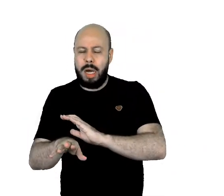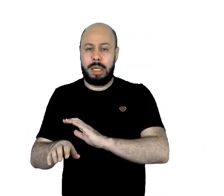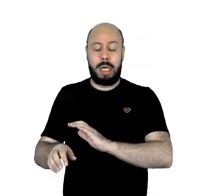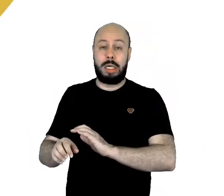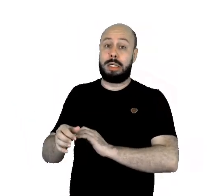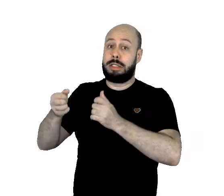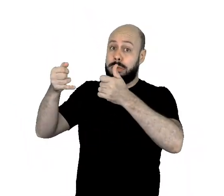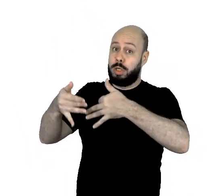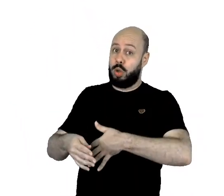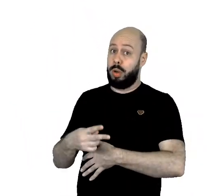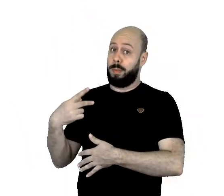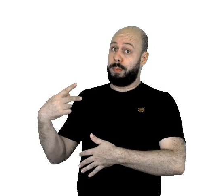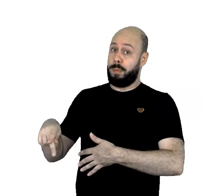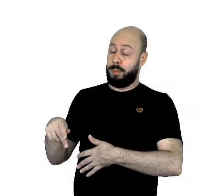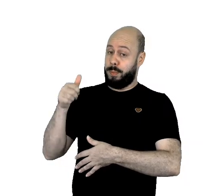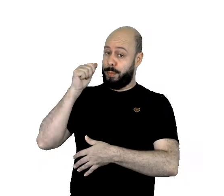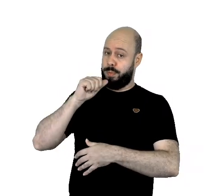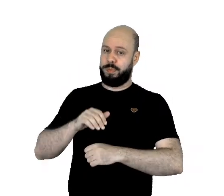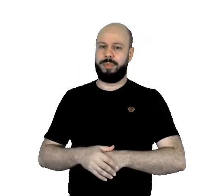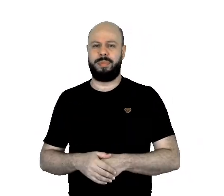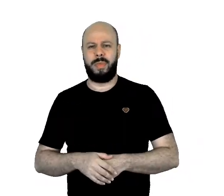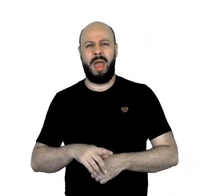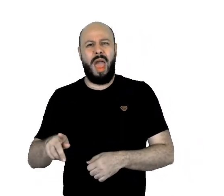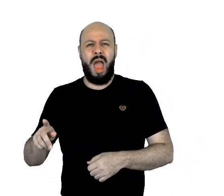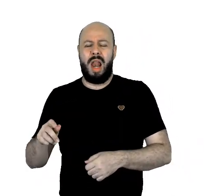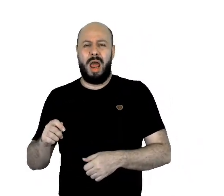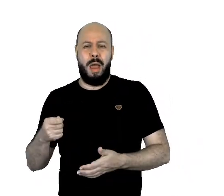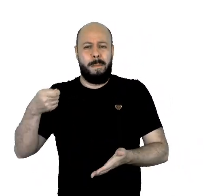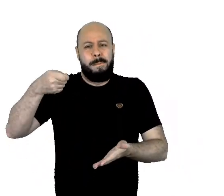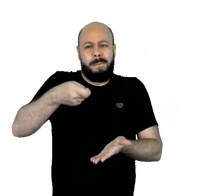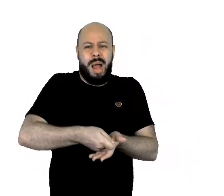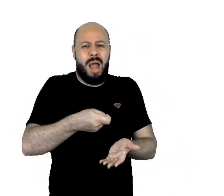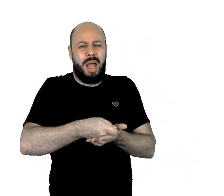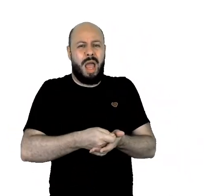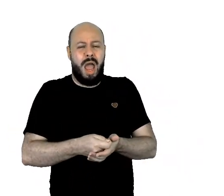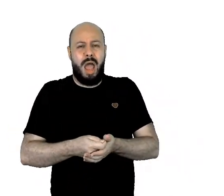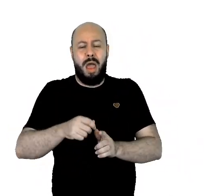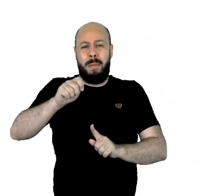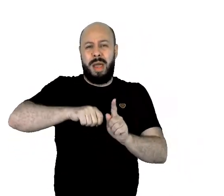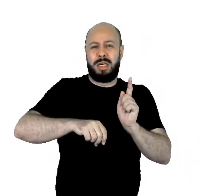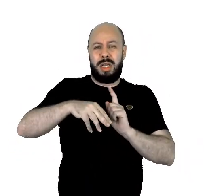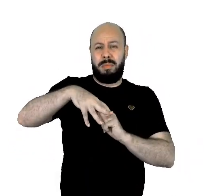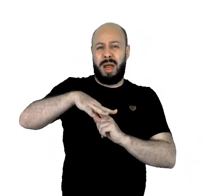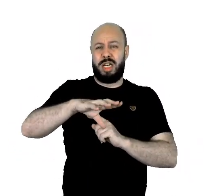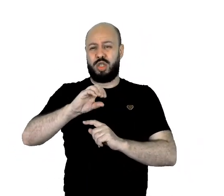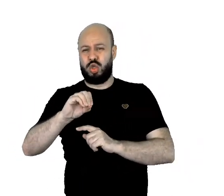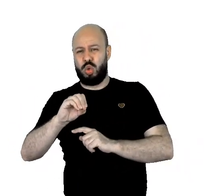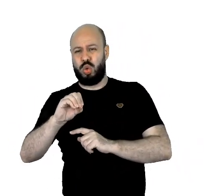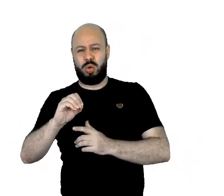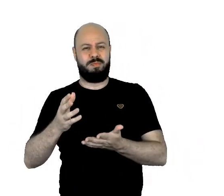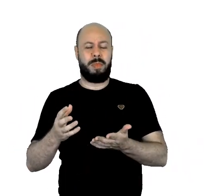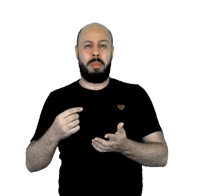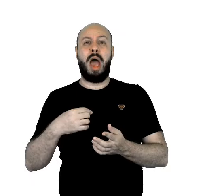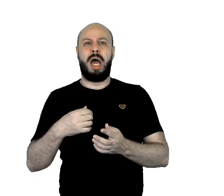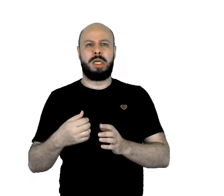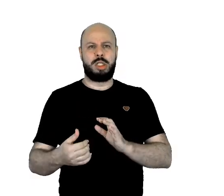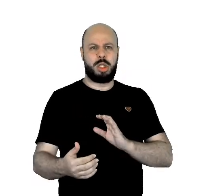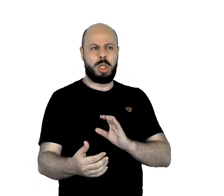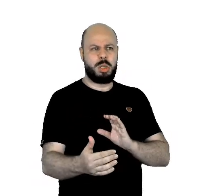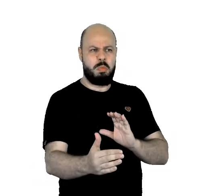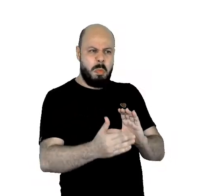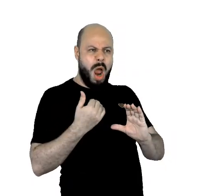Rivanara. Ela não conseguiu pagar a conta de março e recebeu o aviso de corte mesmo com